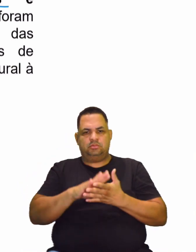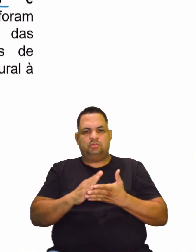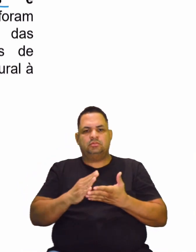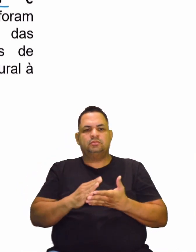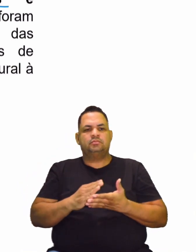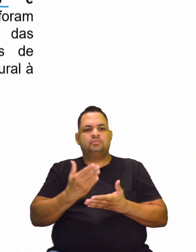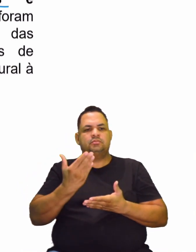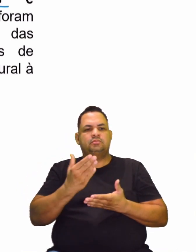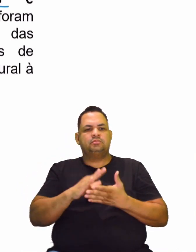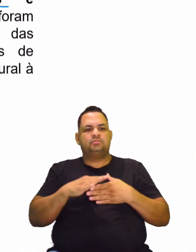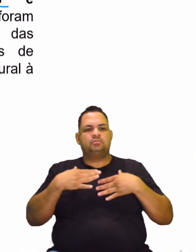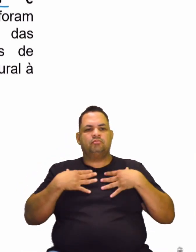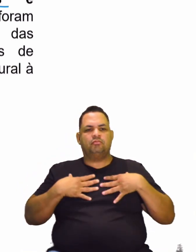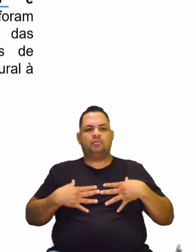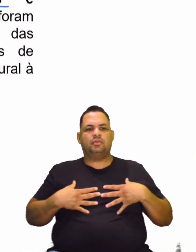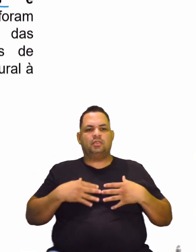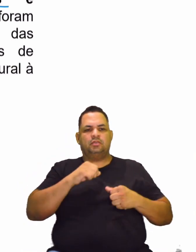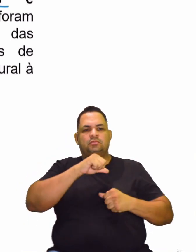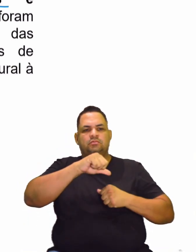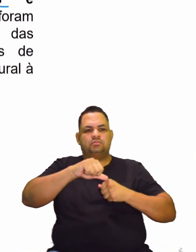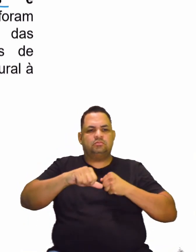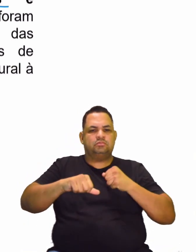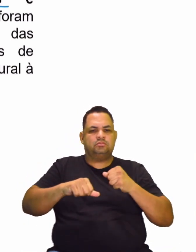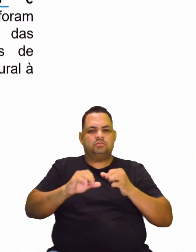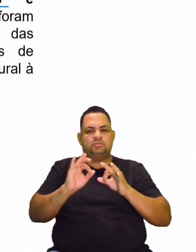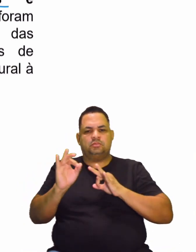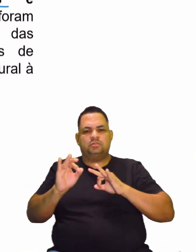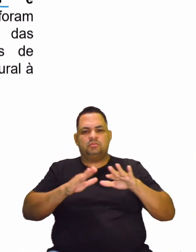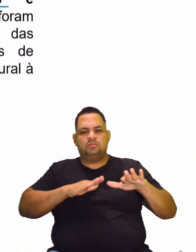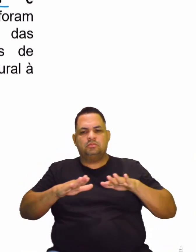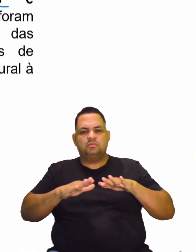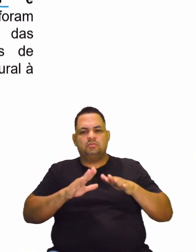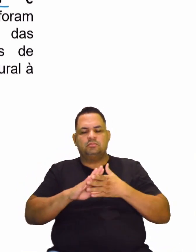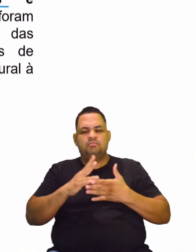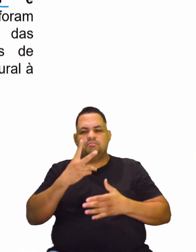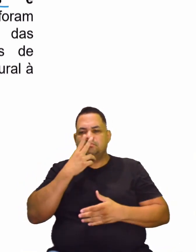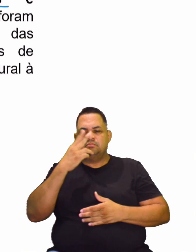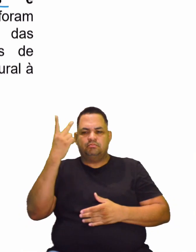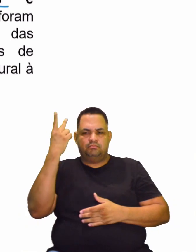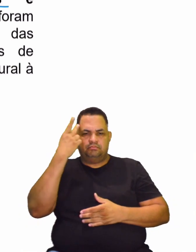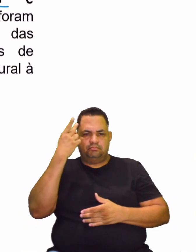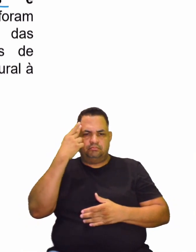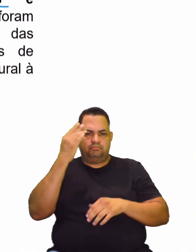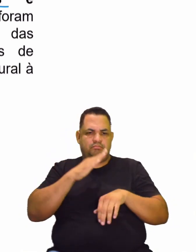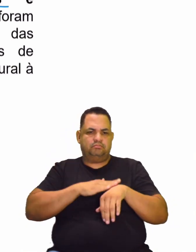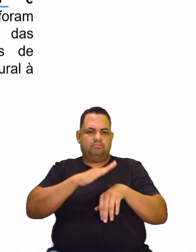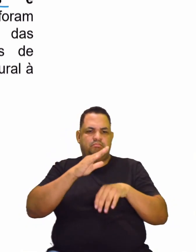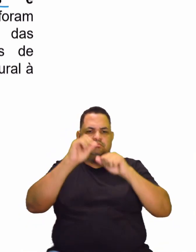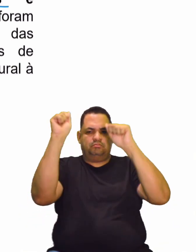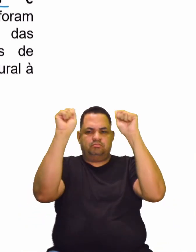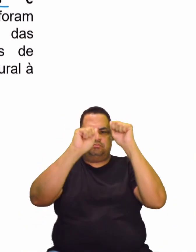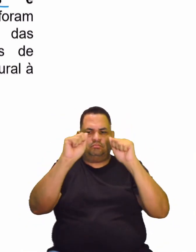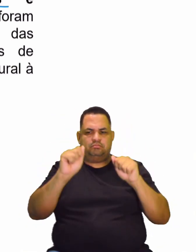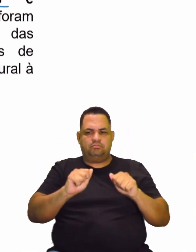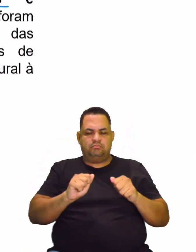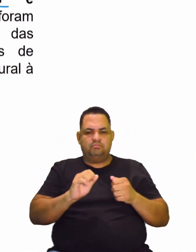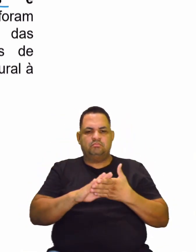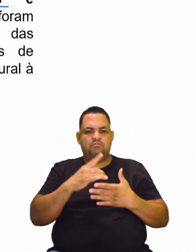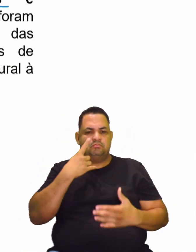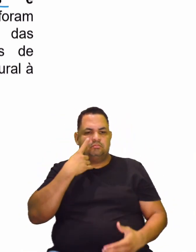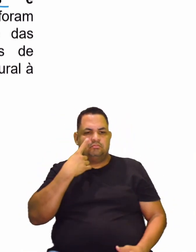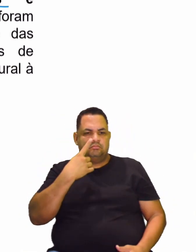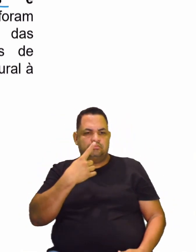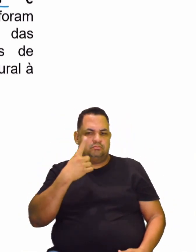então, suaves transições de movimento que dão forma mais natural à estátua. Então, aqui nós